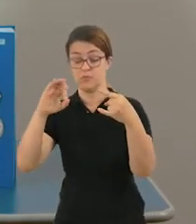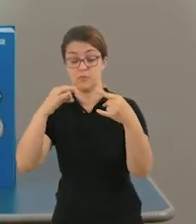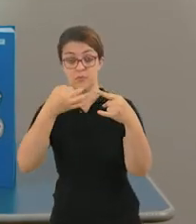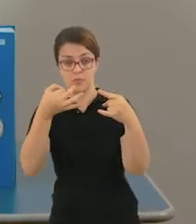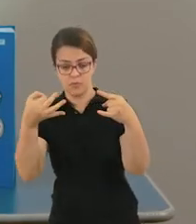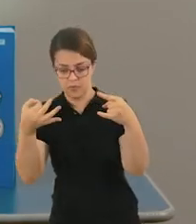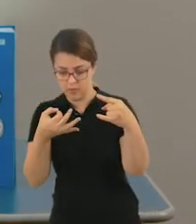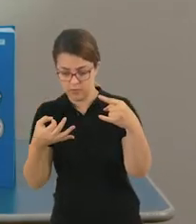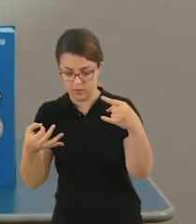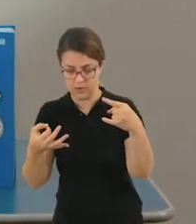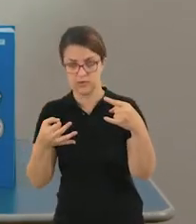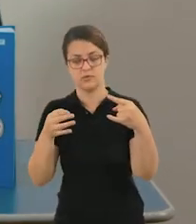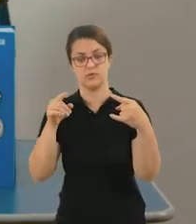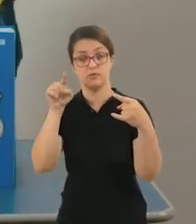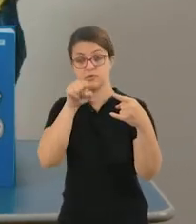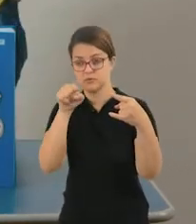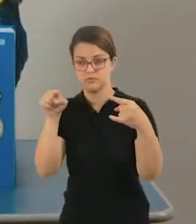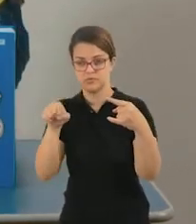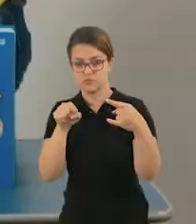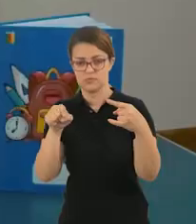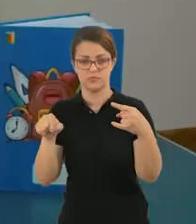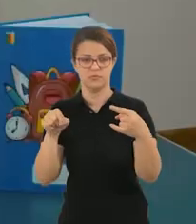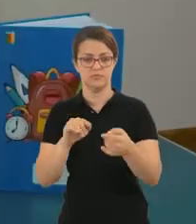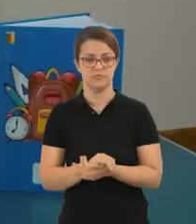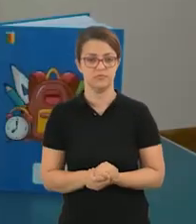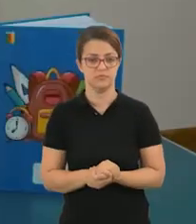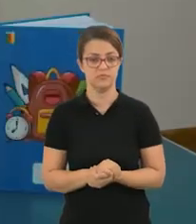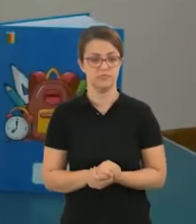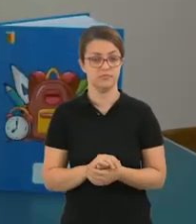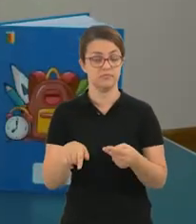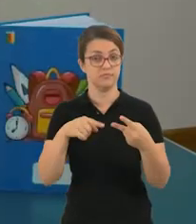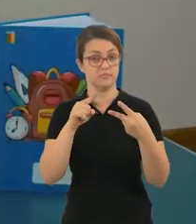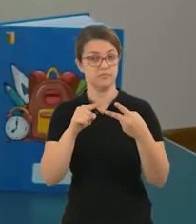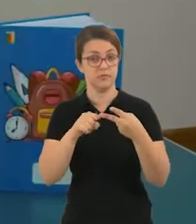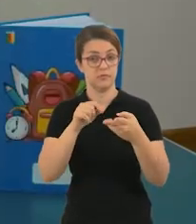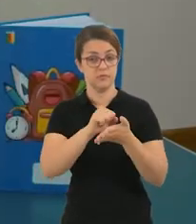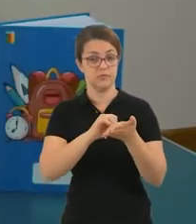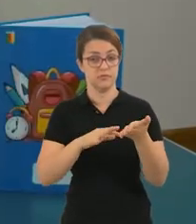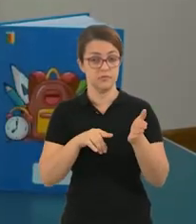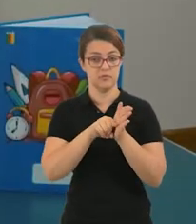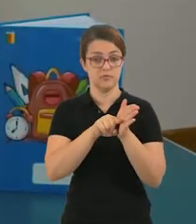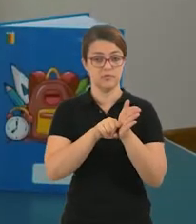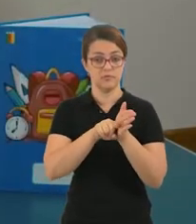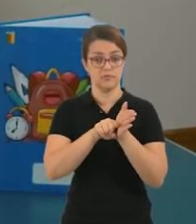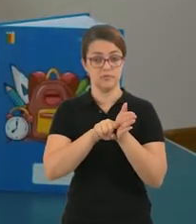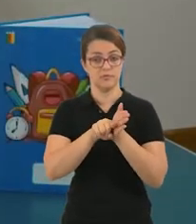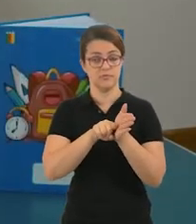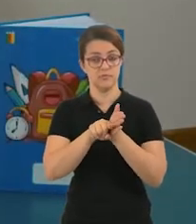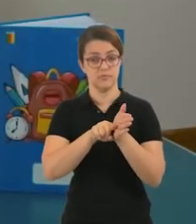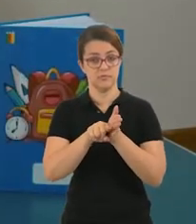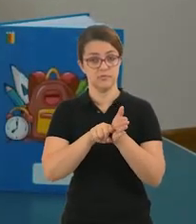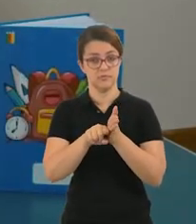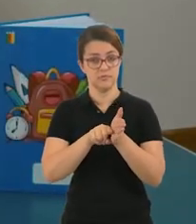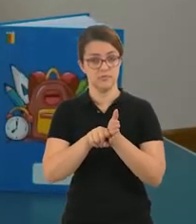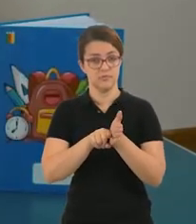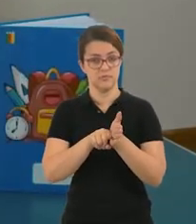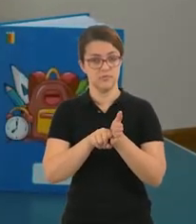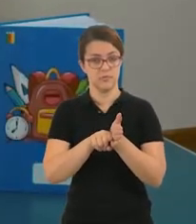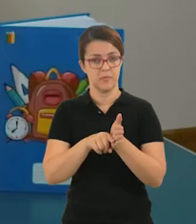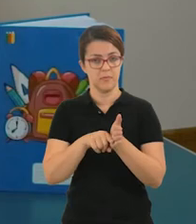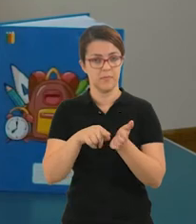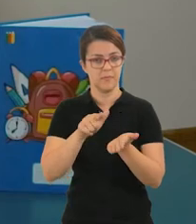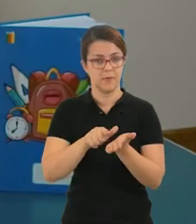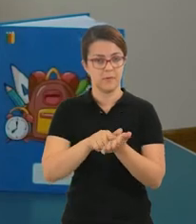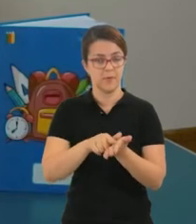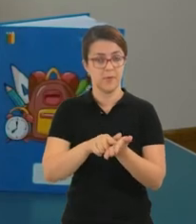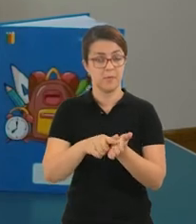a esses valores e vai marcar um X. Na segunda atividade, você vai pesquisar preços. Pesquise em um panfleto